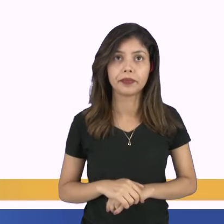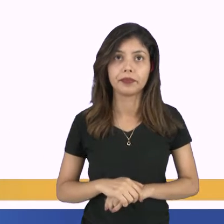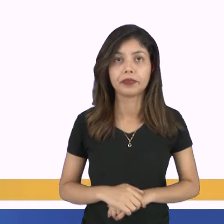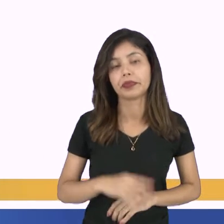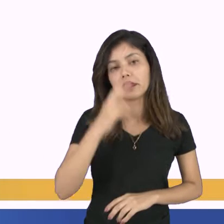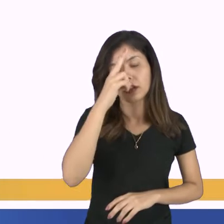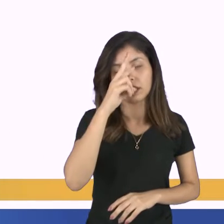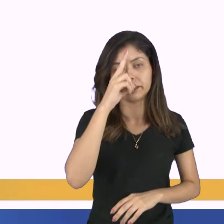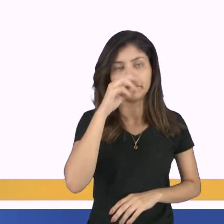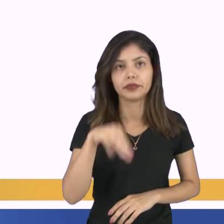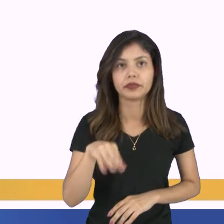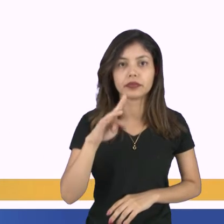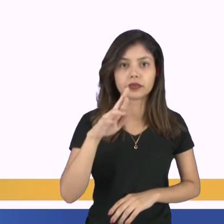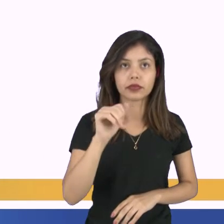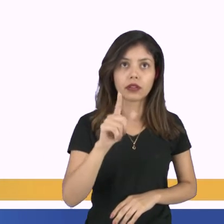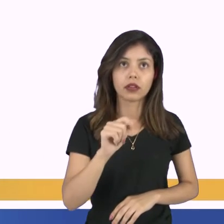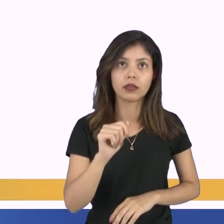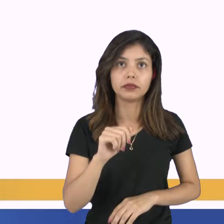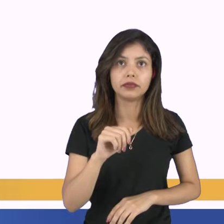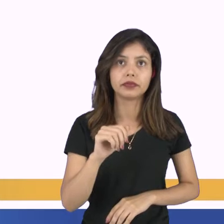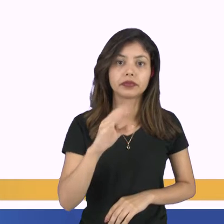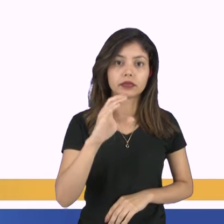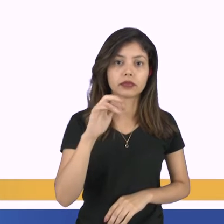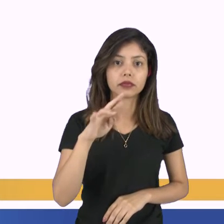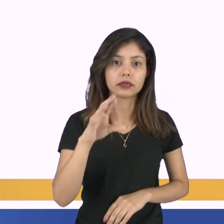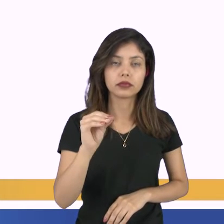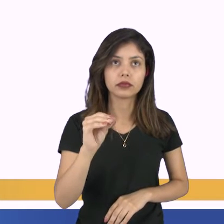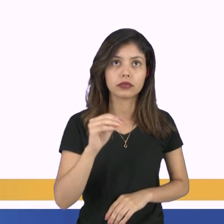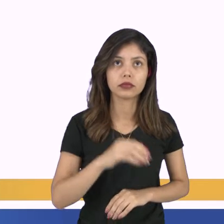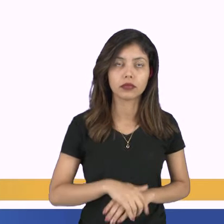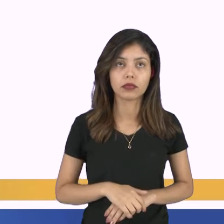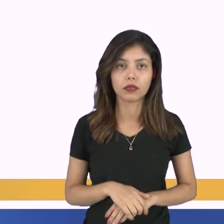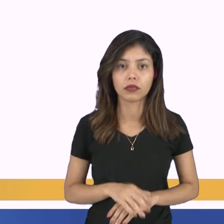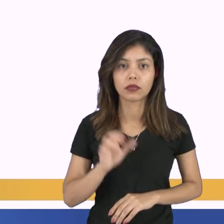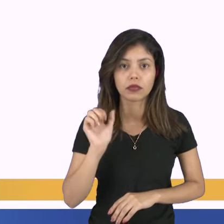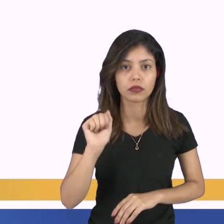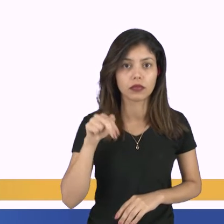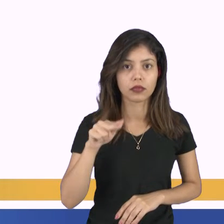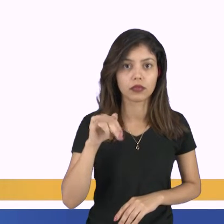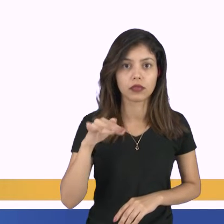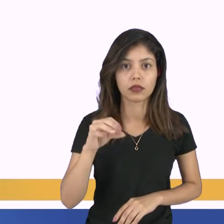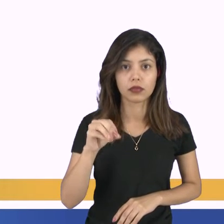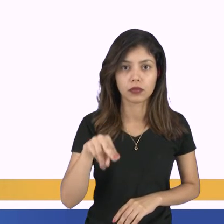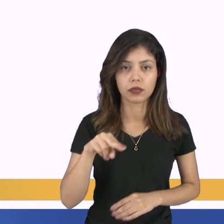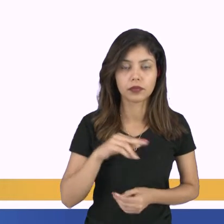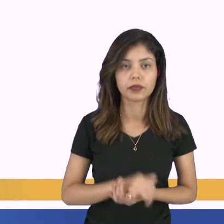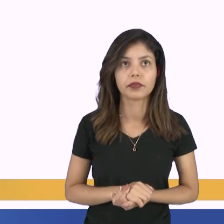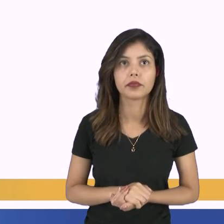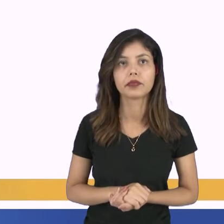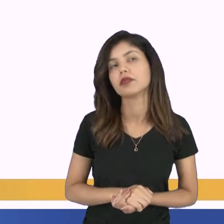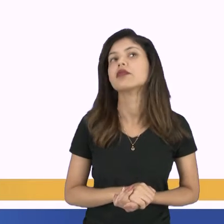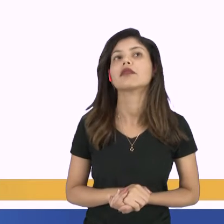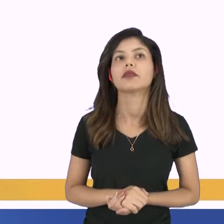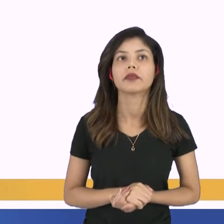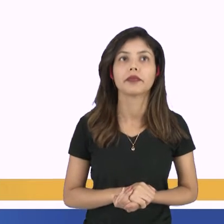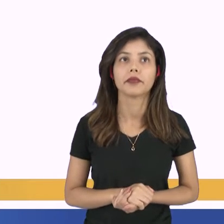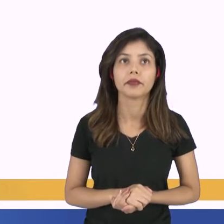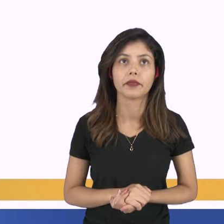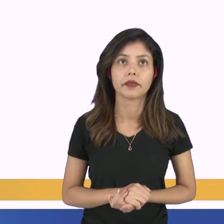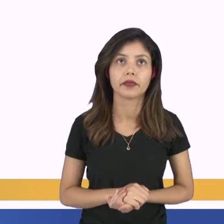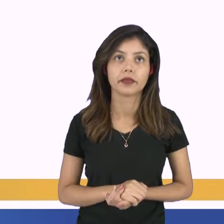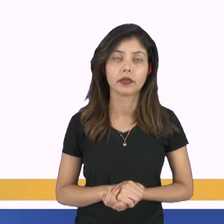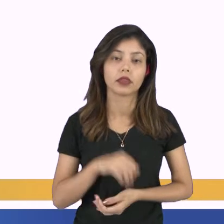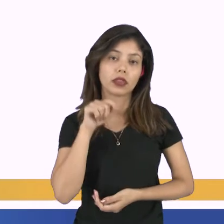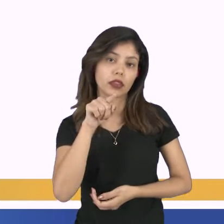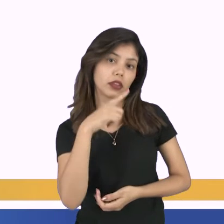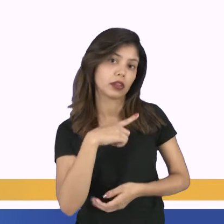Lembrando, metal vai ser o cátion e o ametal vai ser o ânion, ok? Então, vamos aqui.